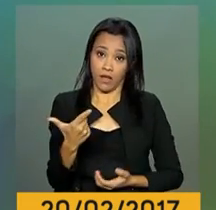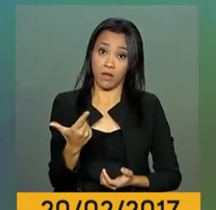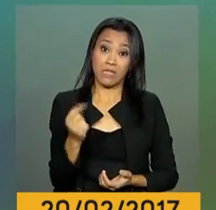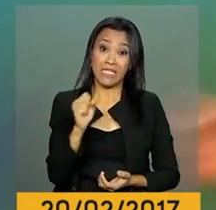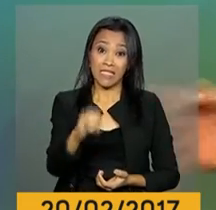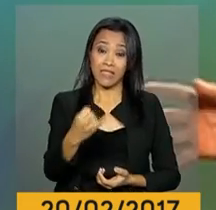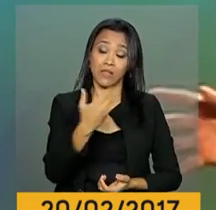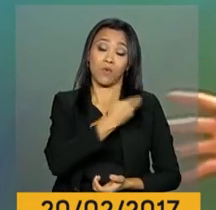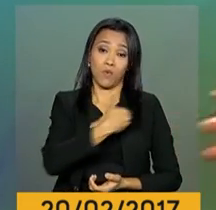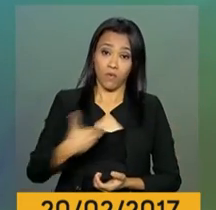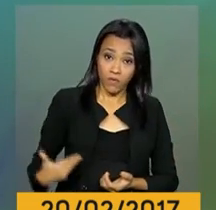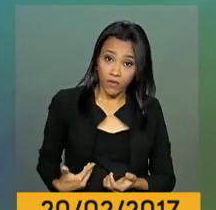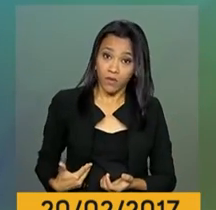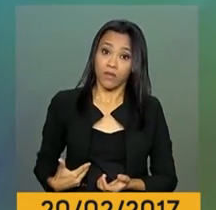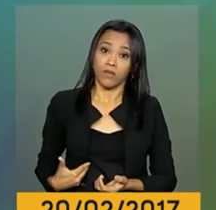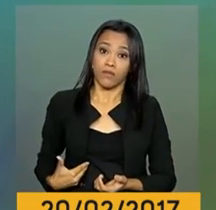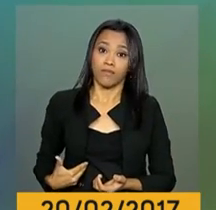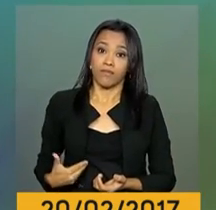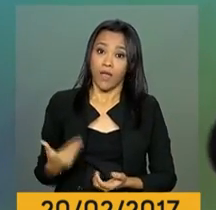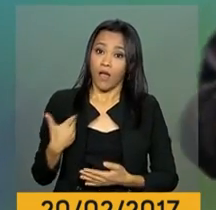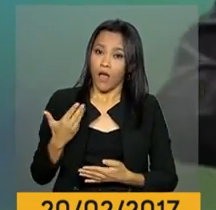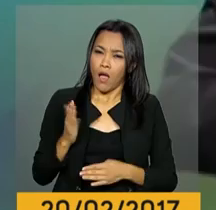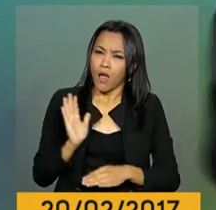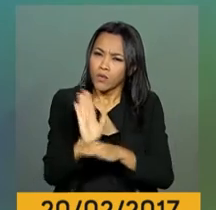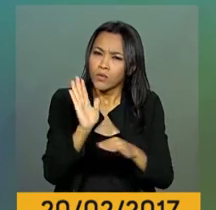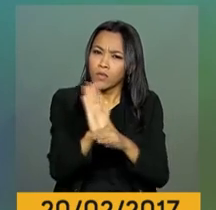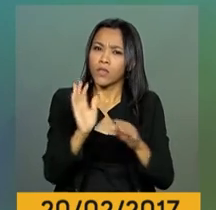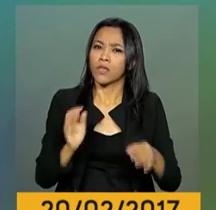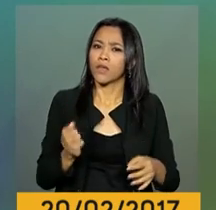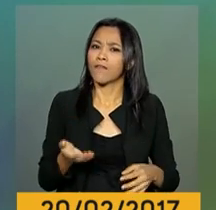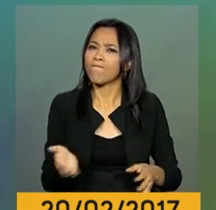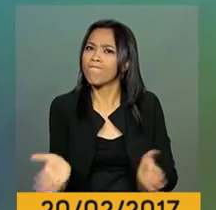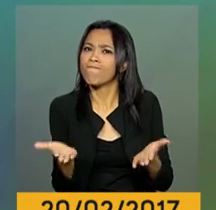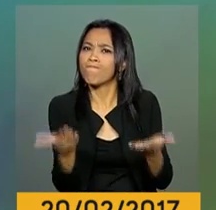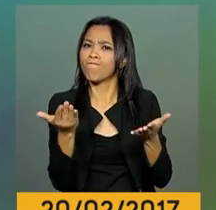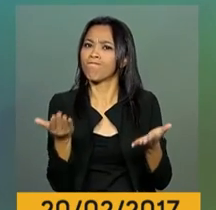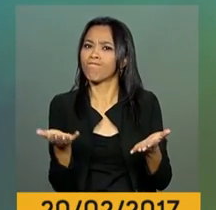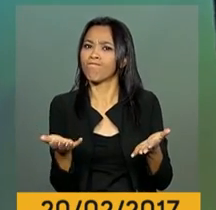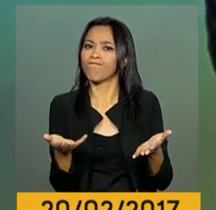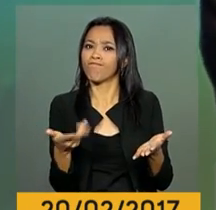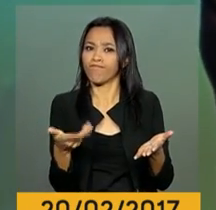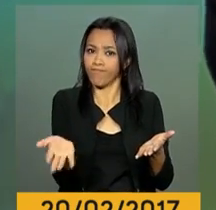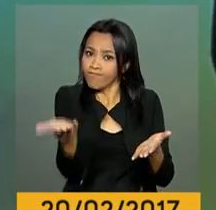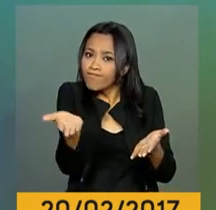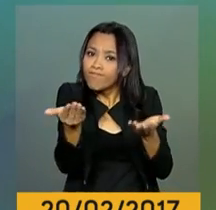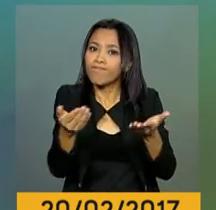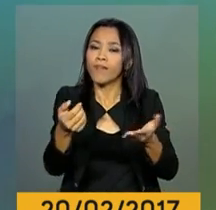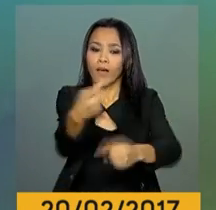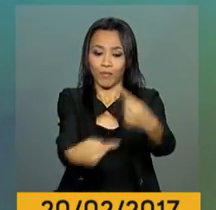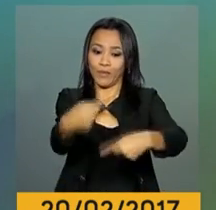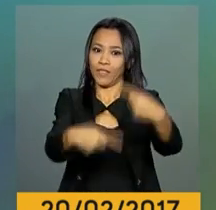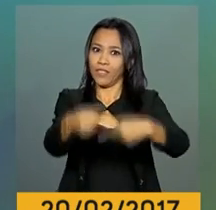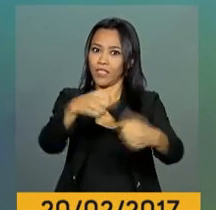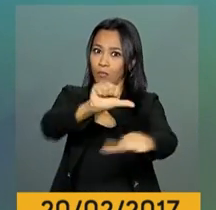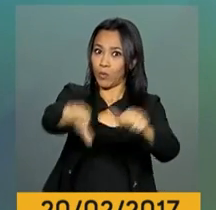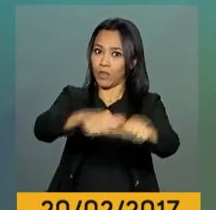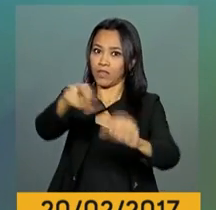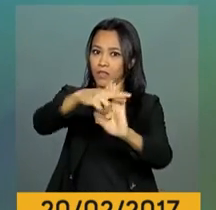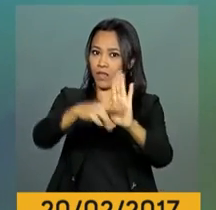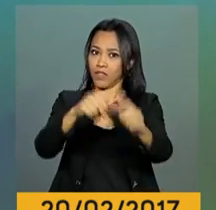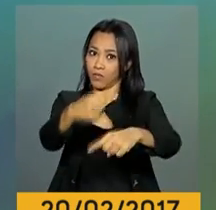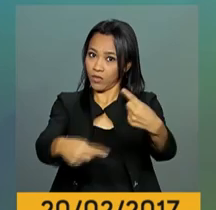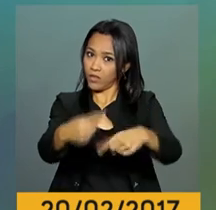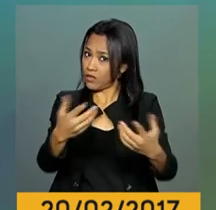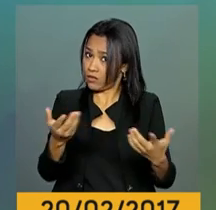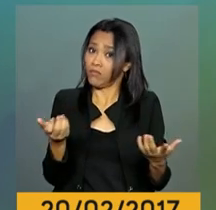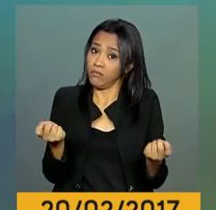se o governo der a mão a ajudar, a empurrar a reforma política, nós também conseguiremos fazê-lo. E se, ao final de